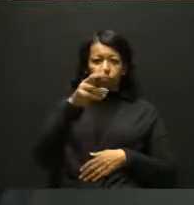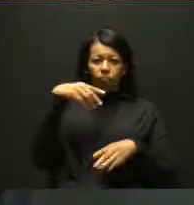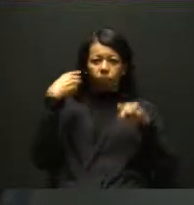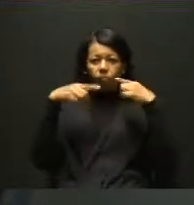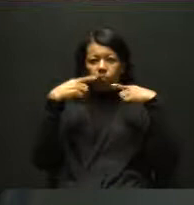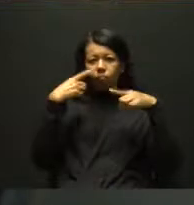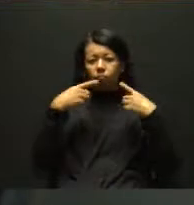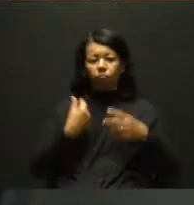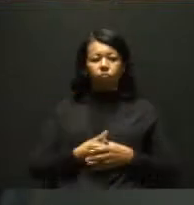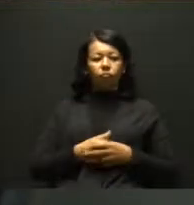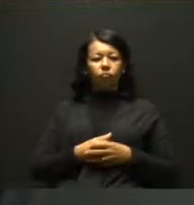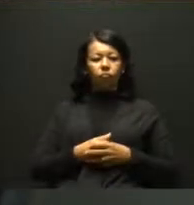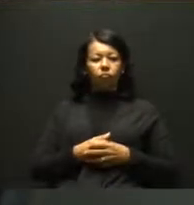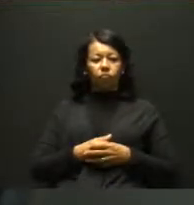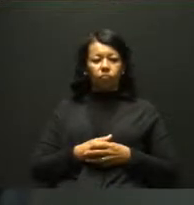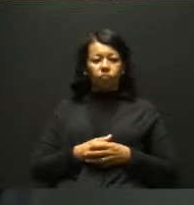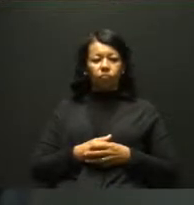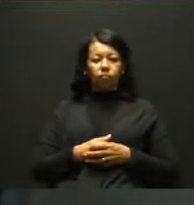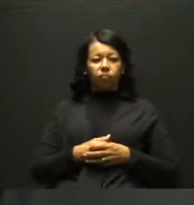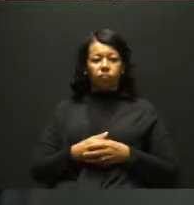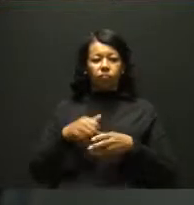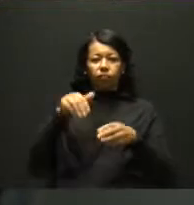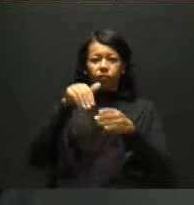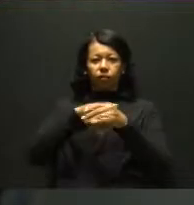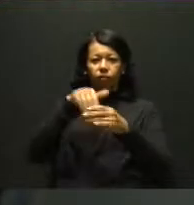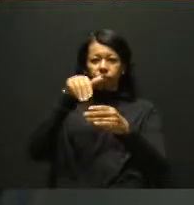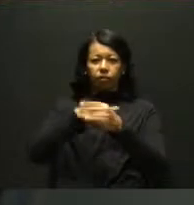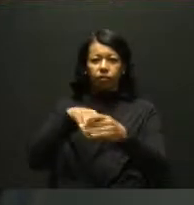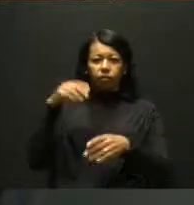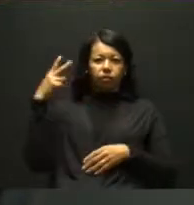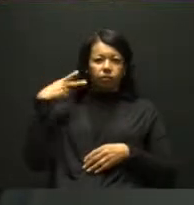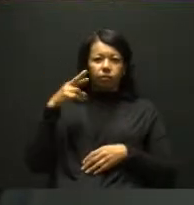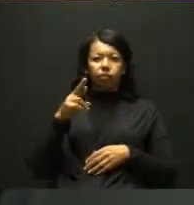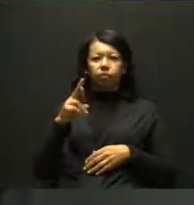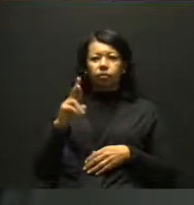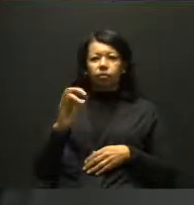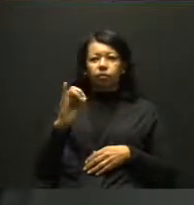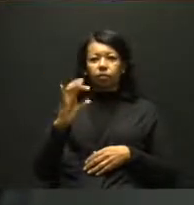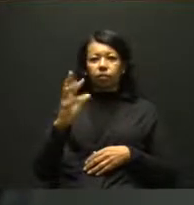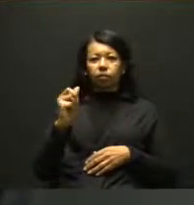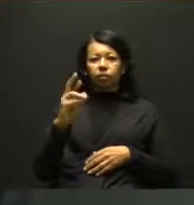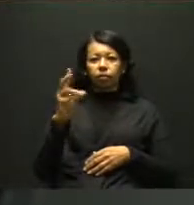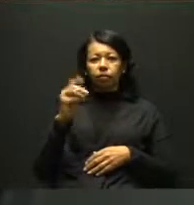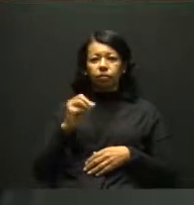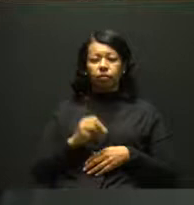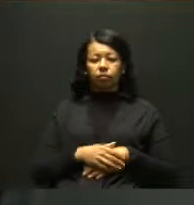discussão em rotação com a palavra o vereador ricardo que chão